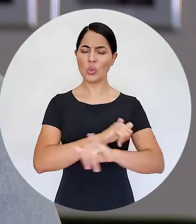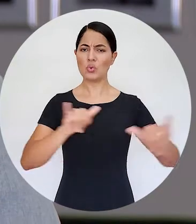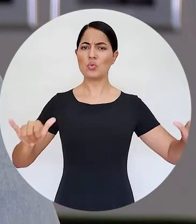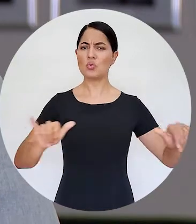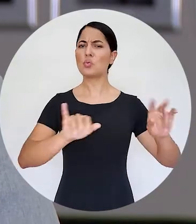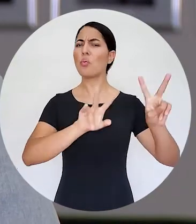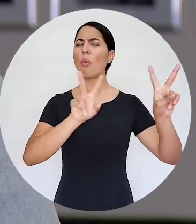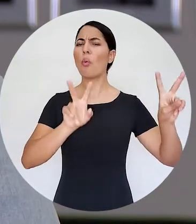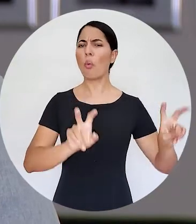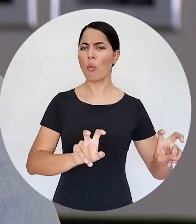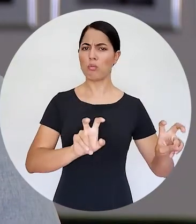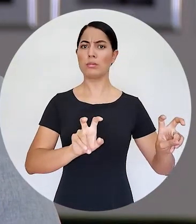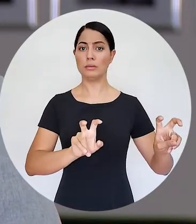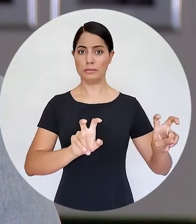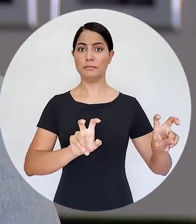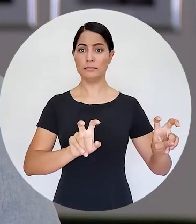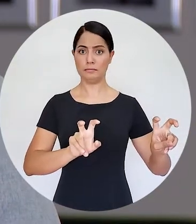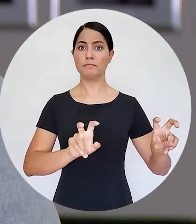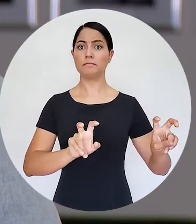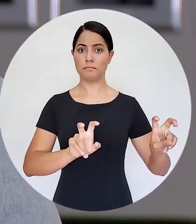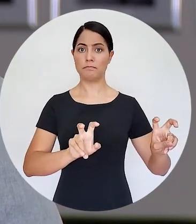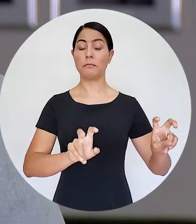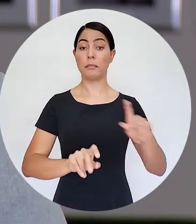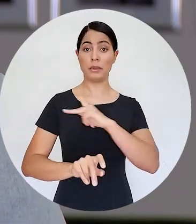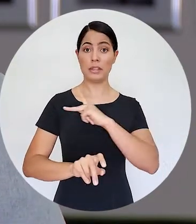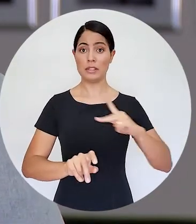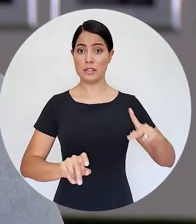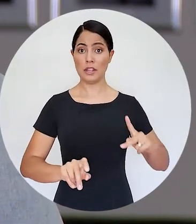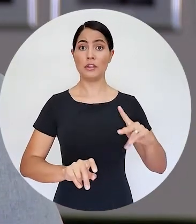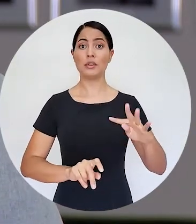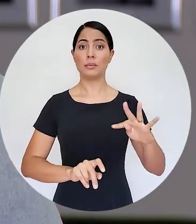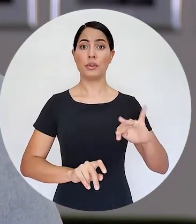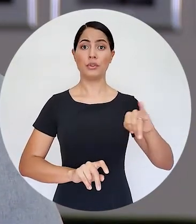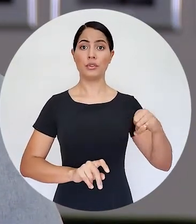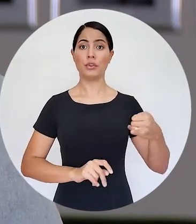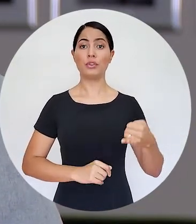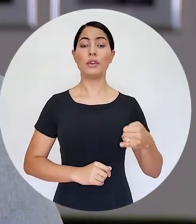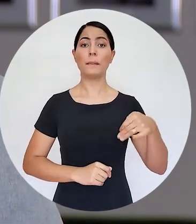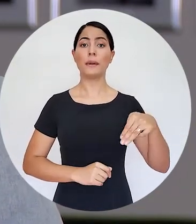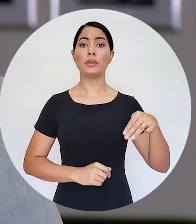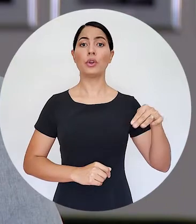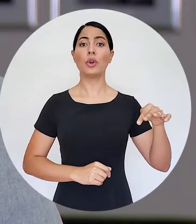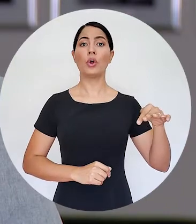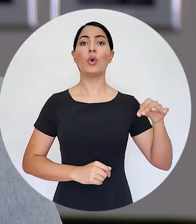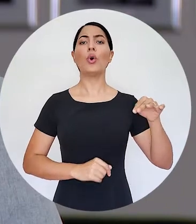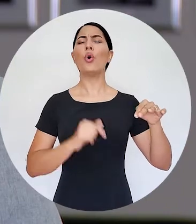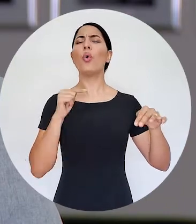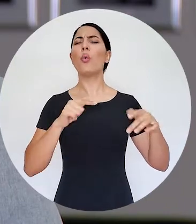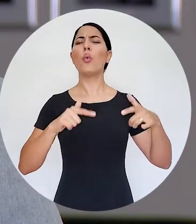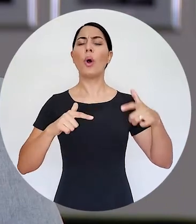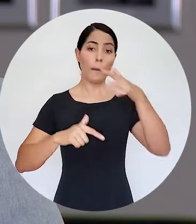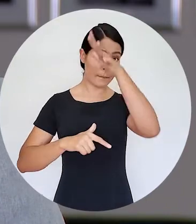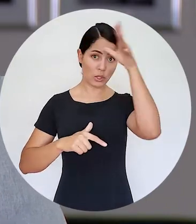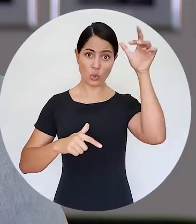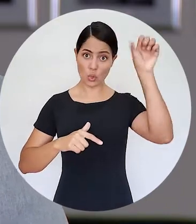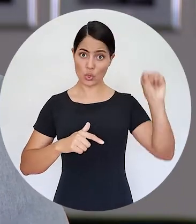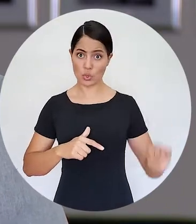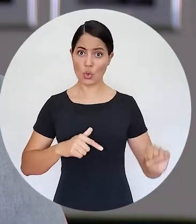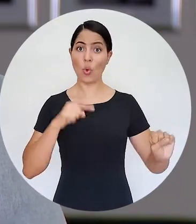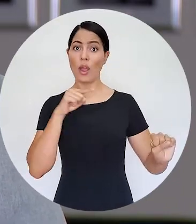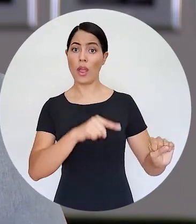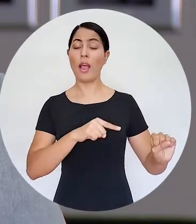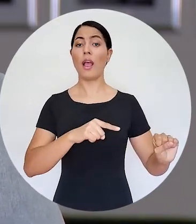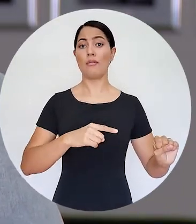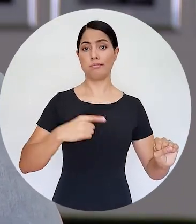Cruz se manifestou a respeito das declarações dadas pelo novo presidente o Tribunal de Justiça de Mato Grosso do Sul